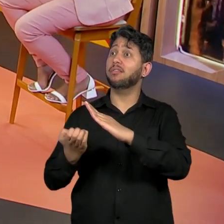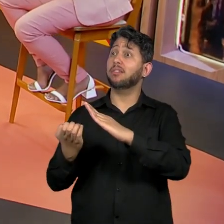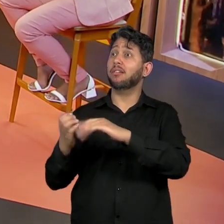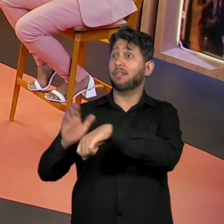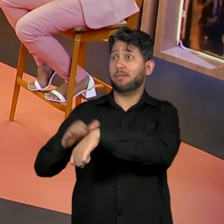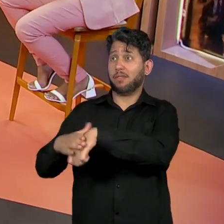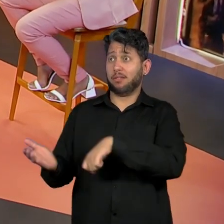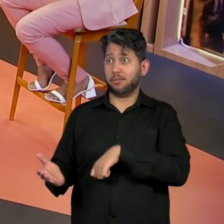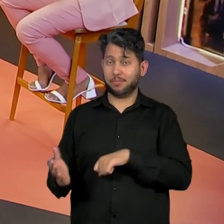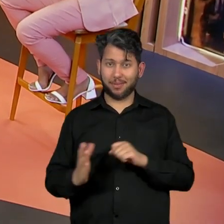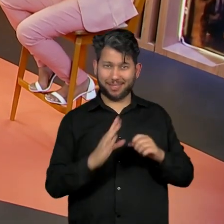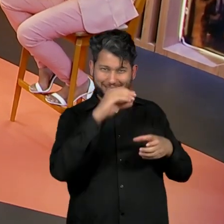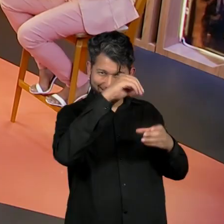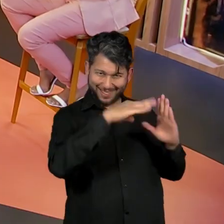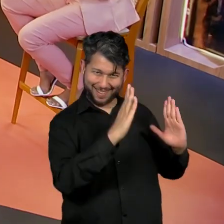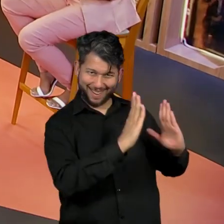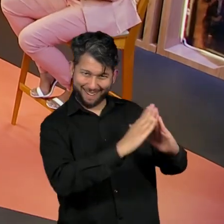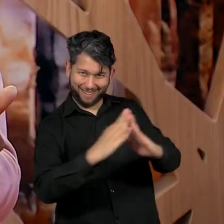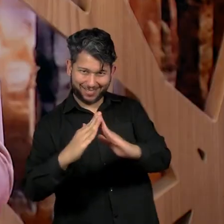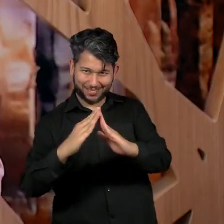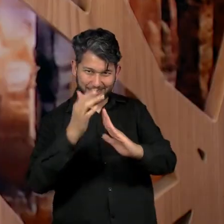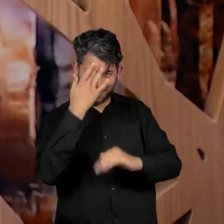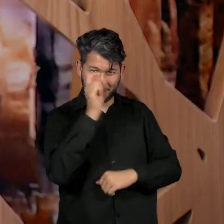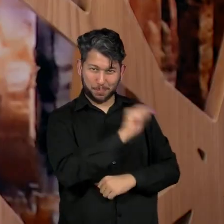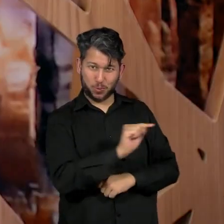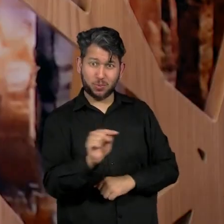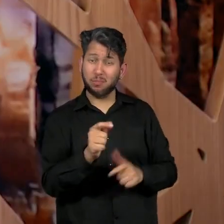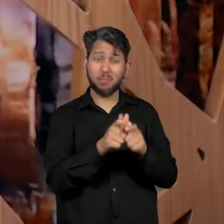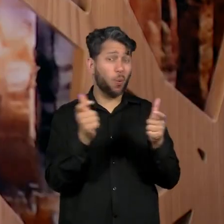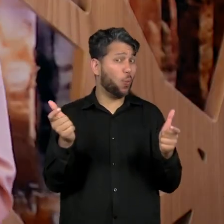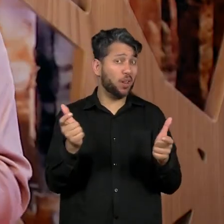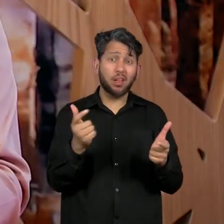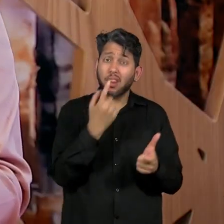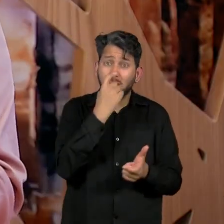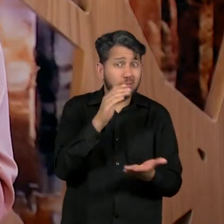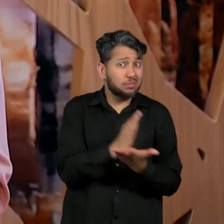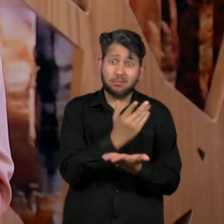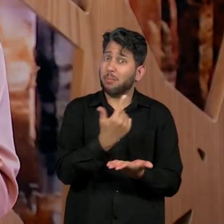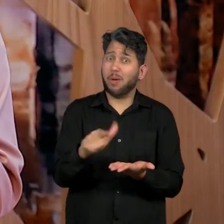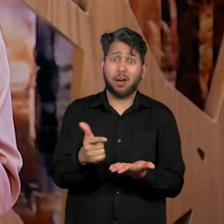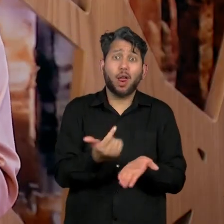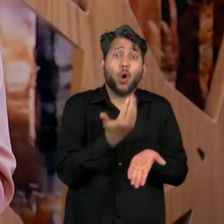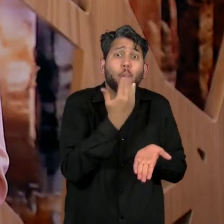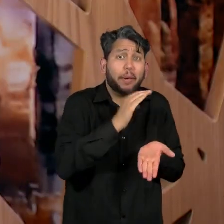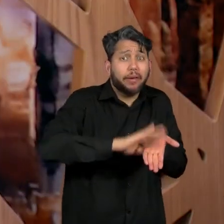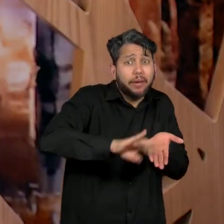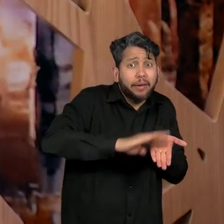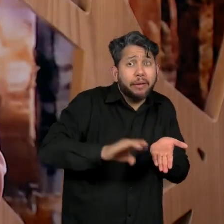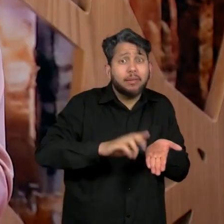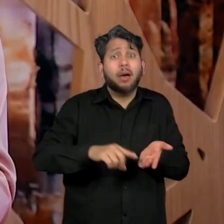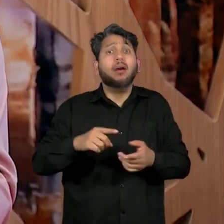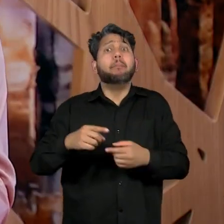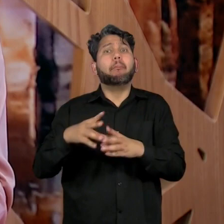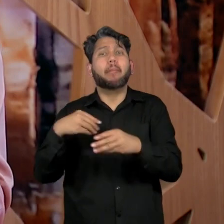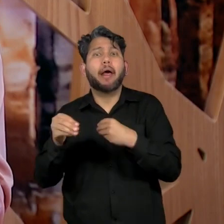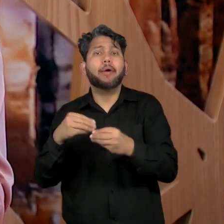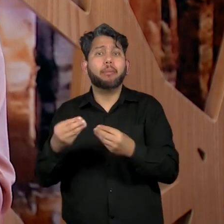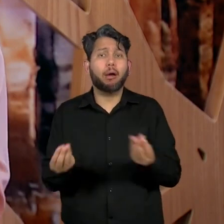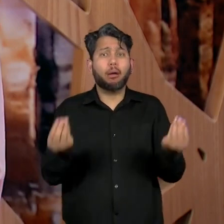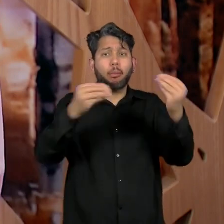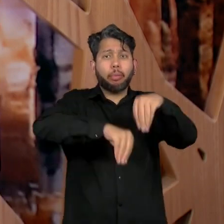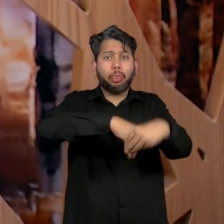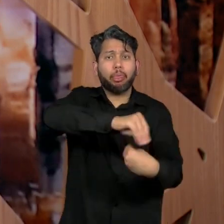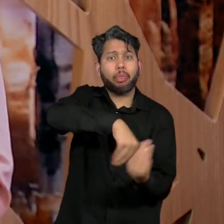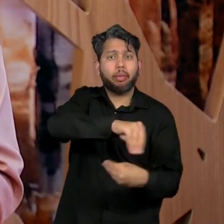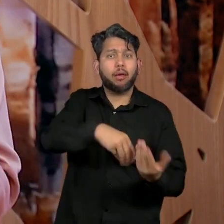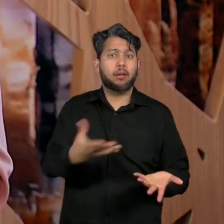As residências, a maioria das pessoas não fazem essa separação do material reciclável para o lixo comum.